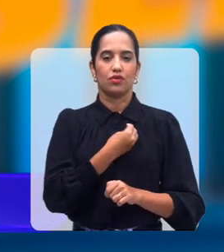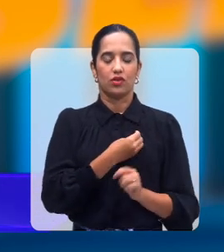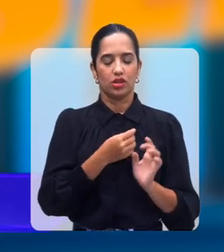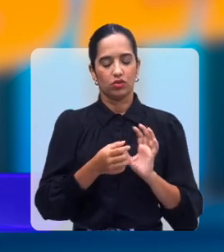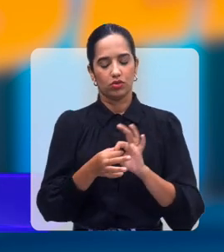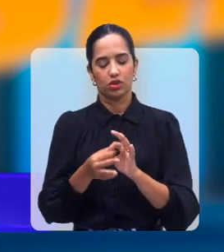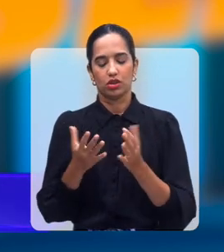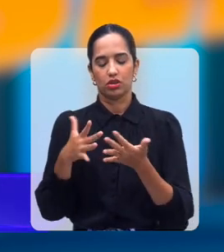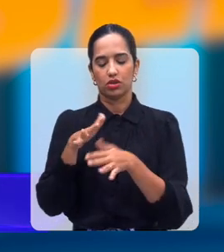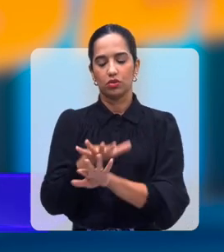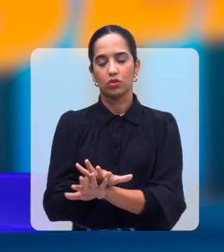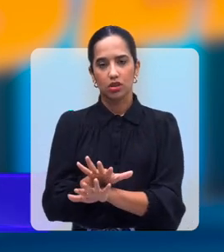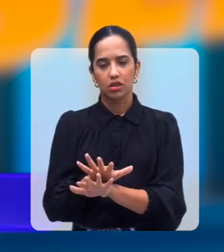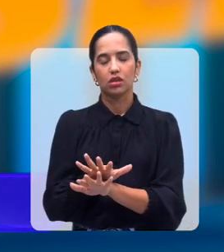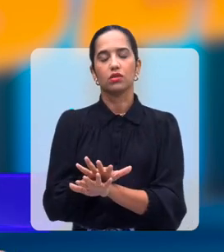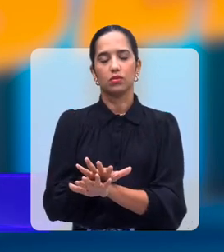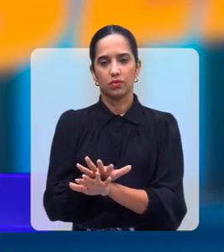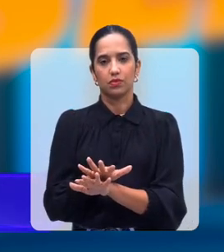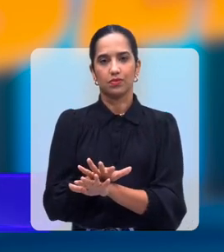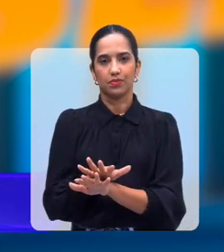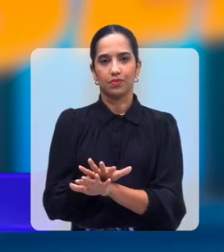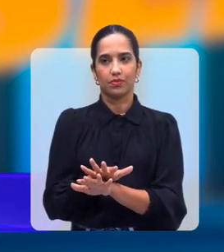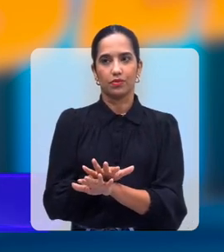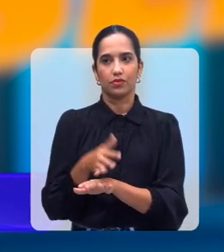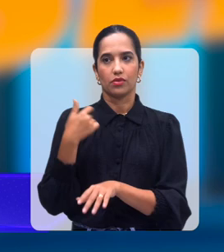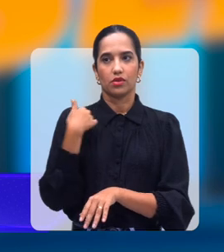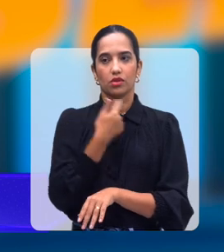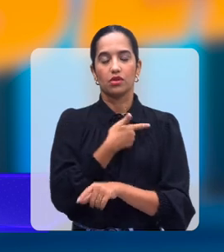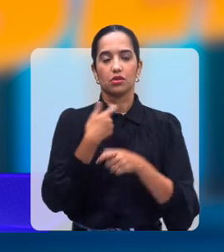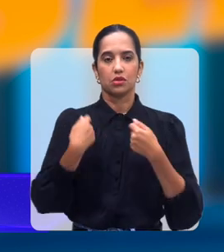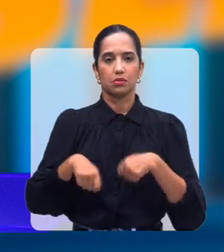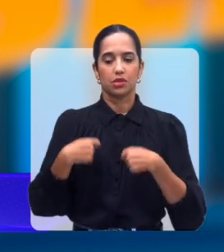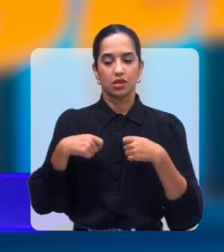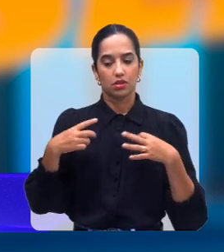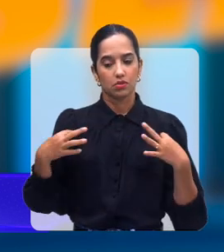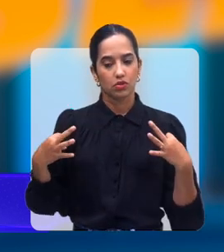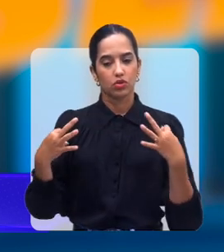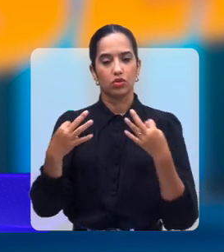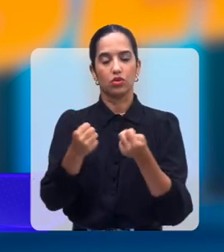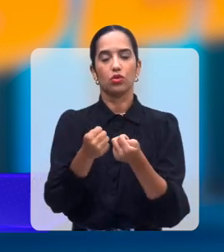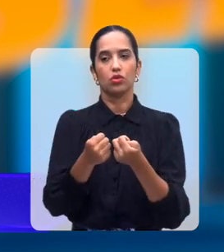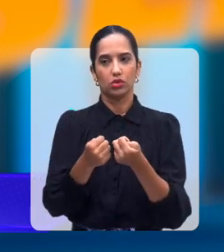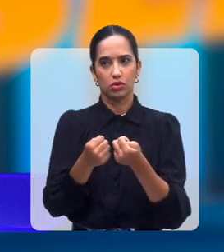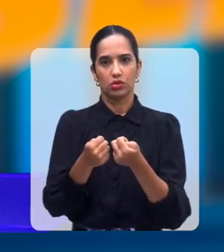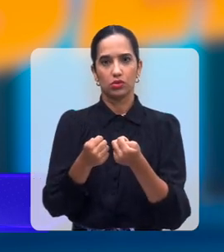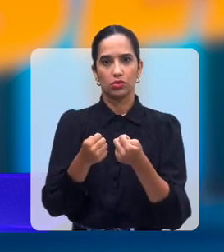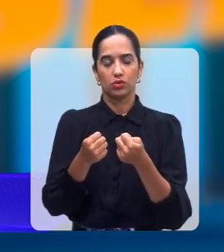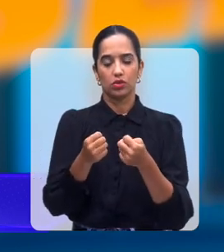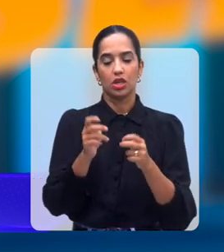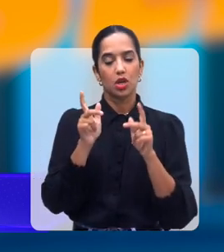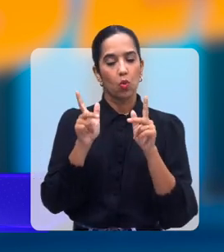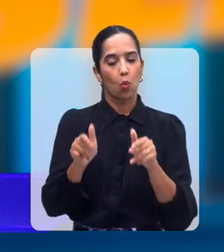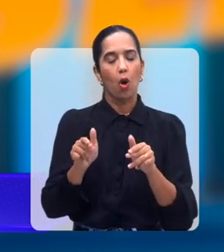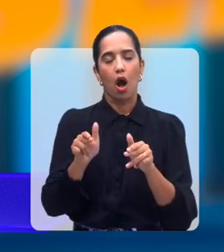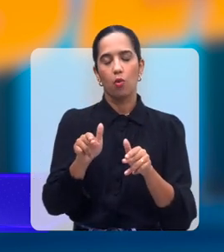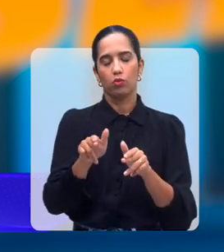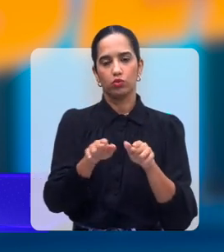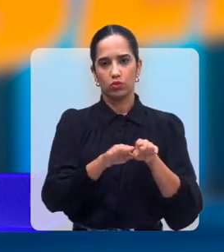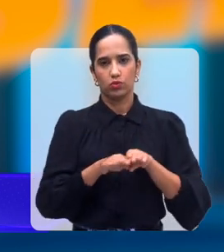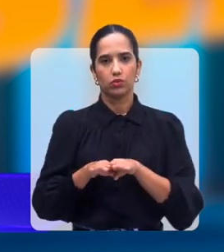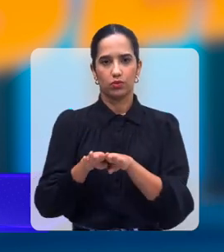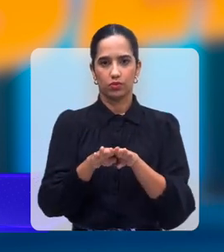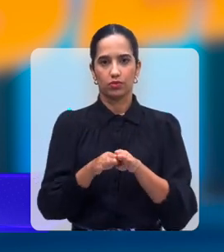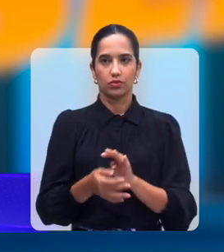da inclusão, né? Da percepção de que a gente tem que estar todo mundo no mesmo contexto. Então,